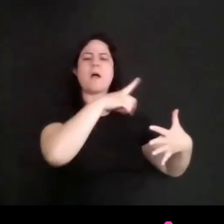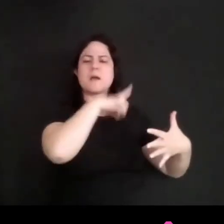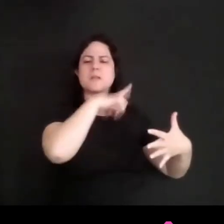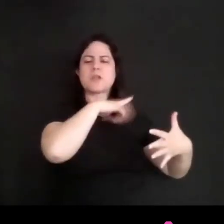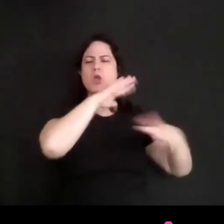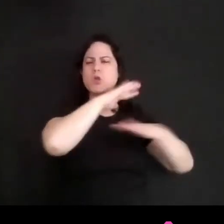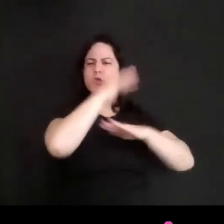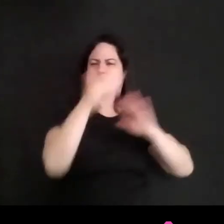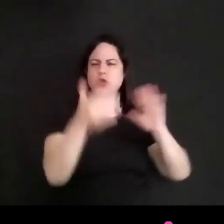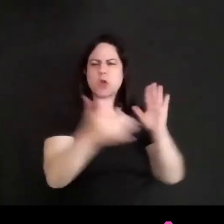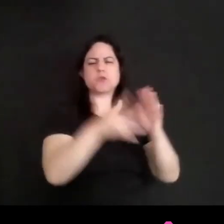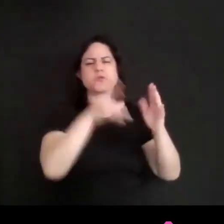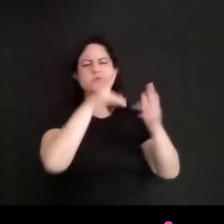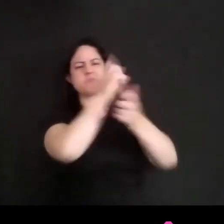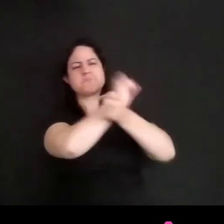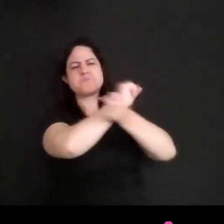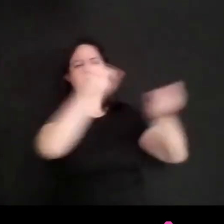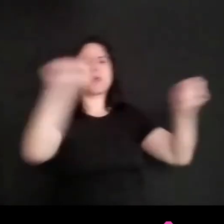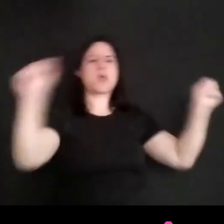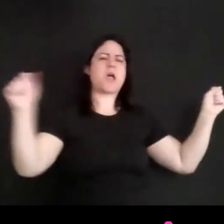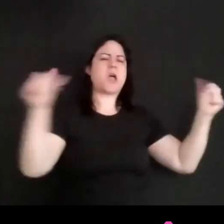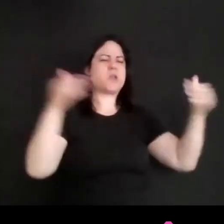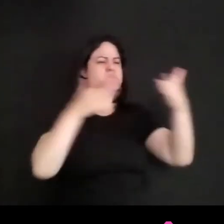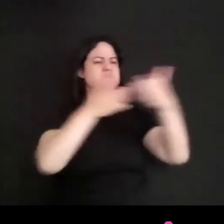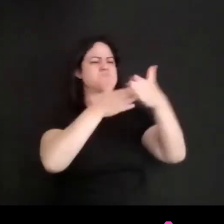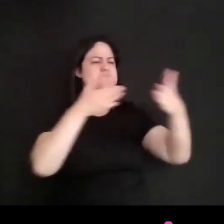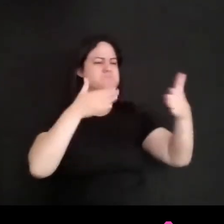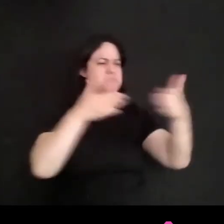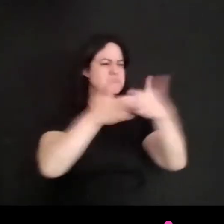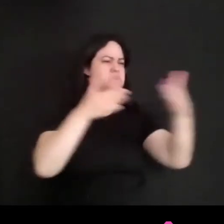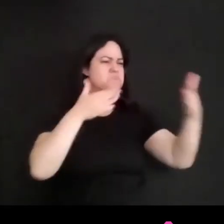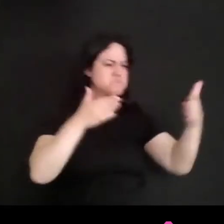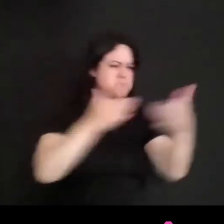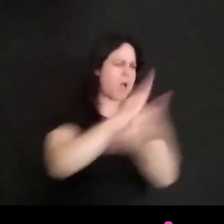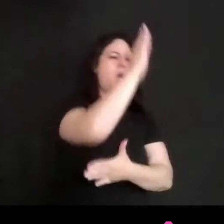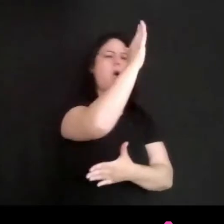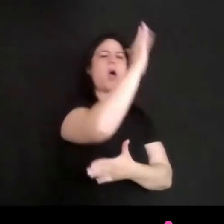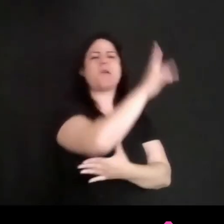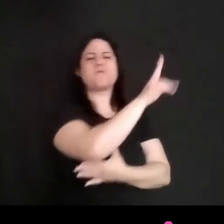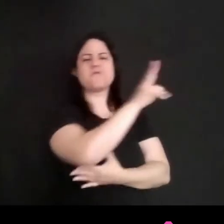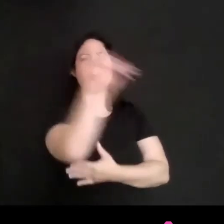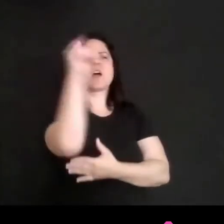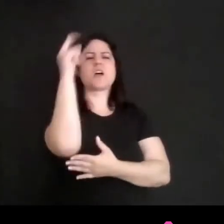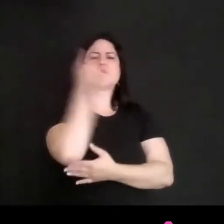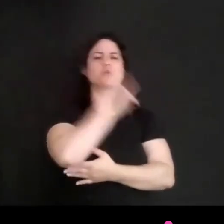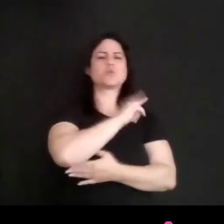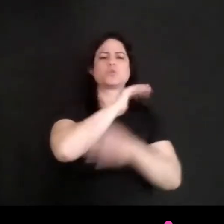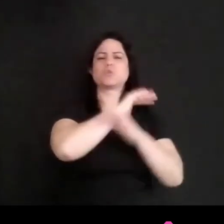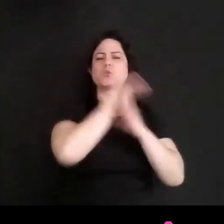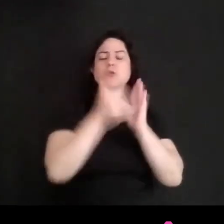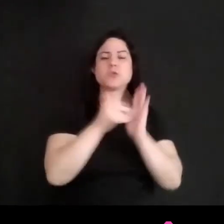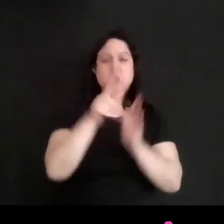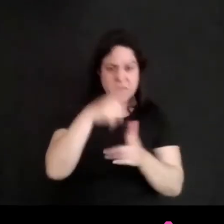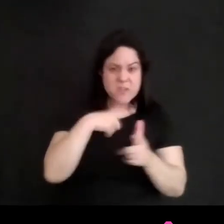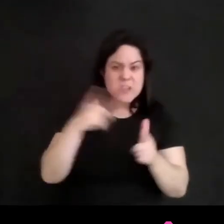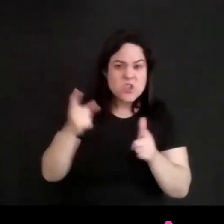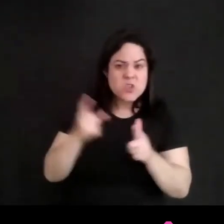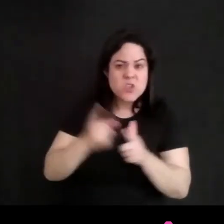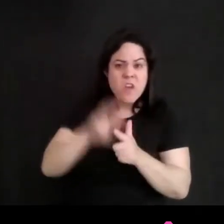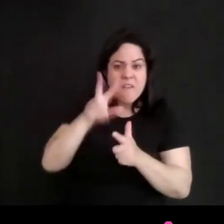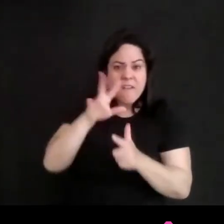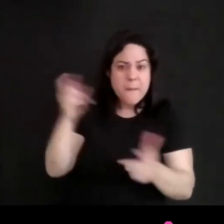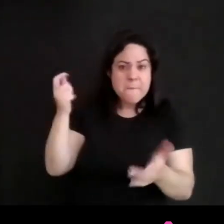romper, que os obstáculos vão sair da frente, que aquela dívida que você tinha será paga,